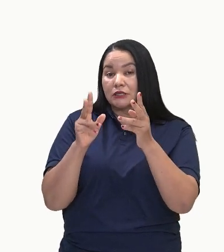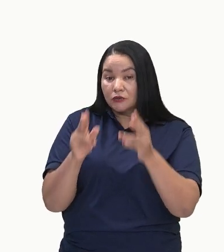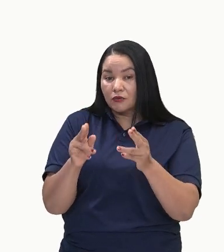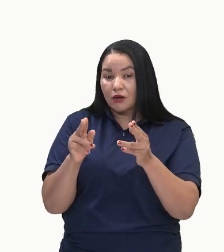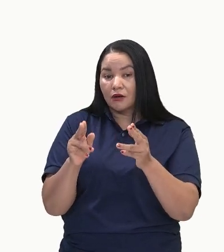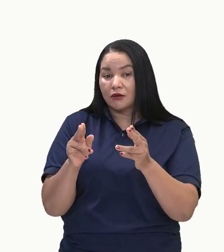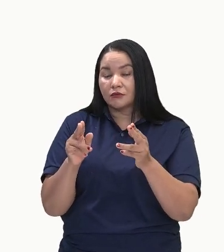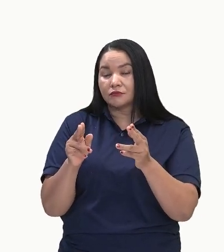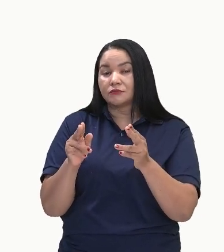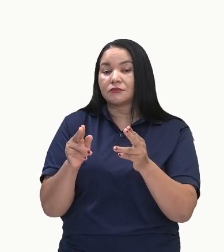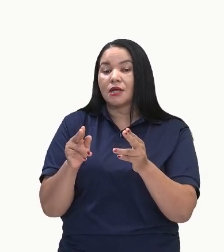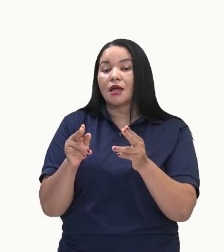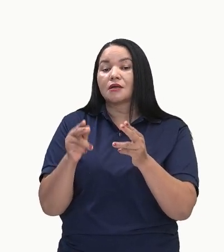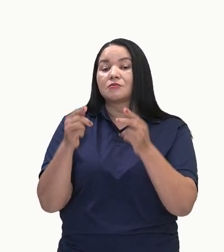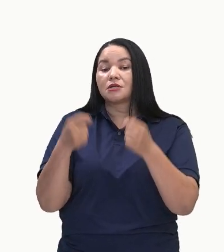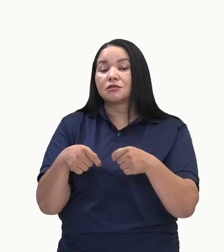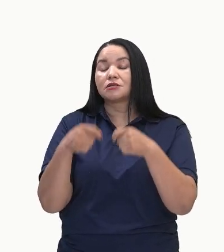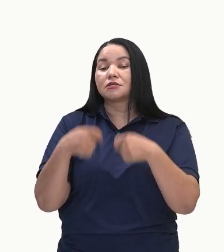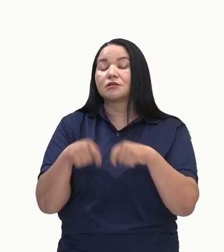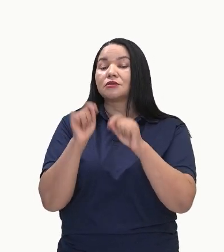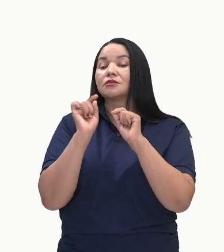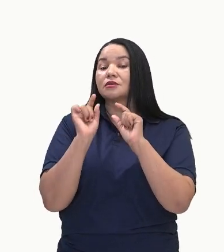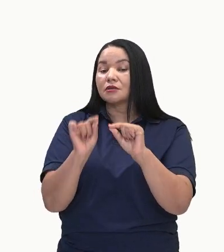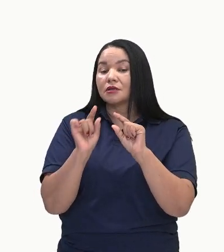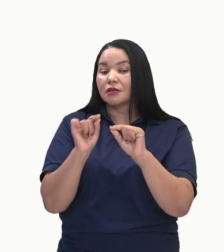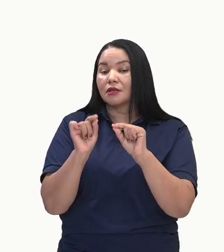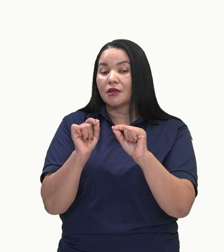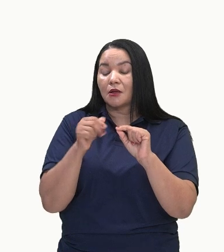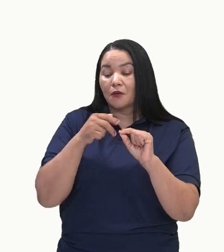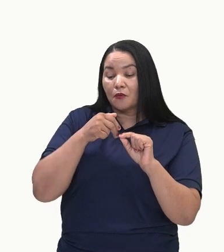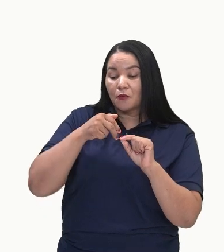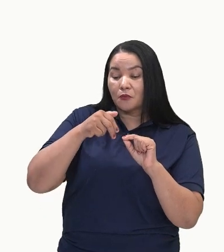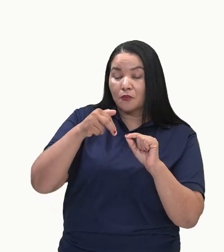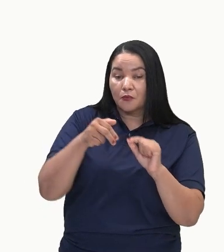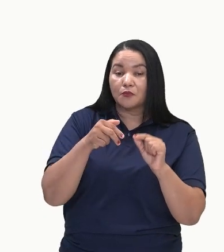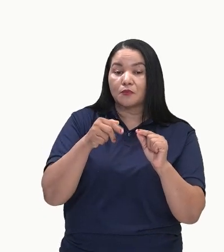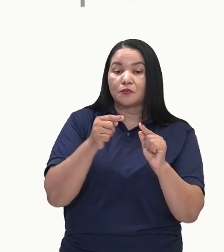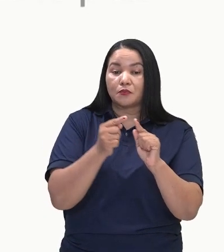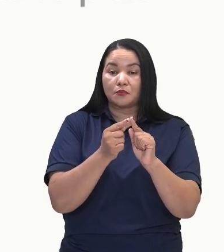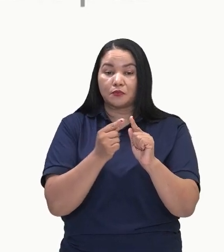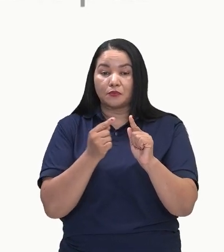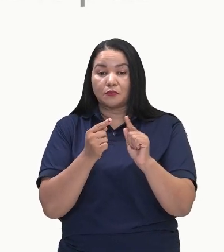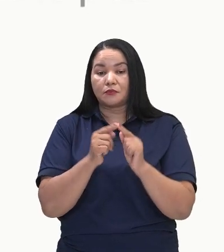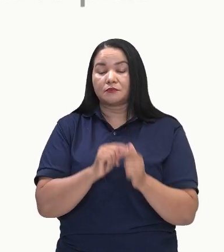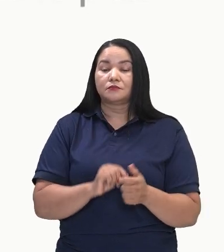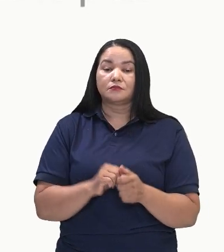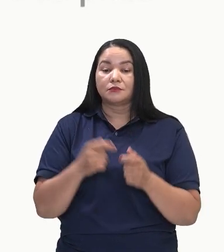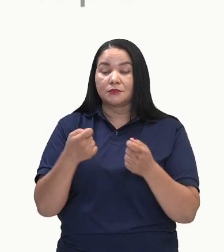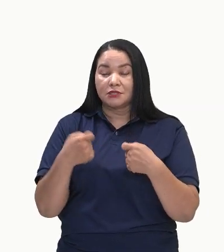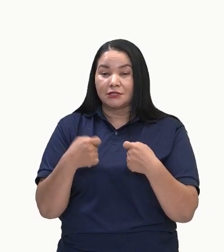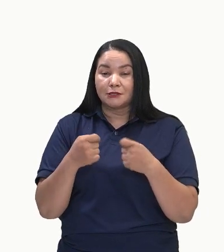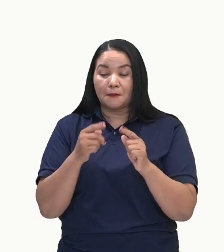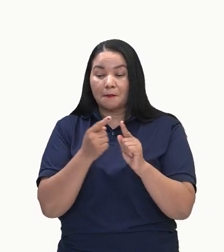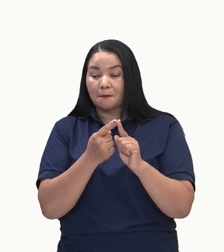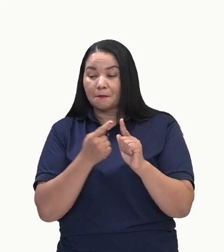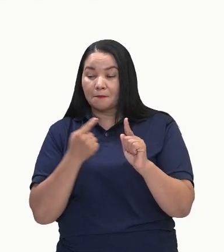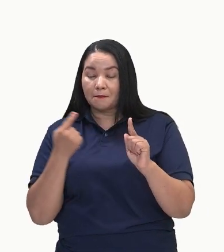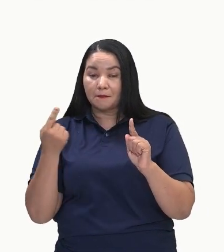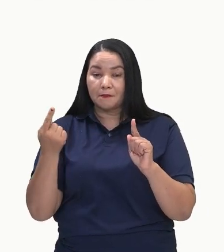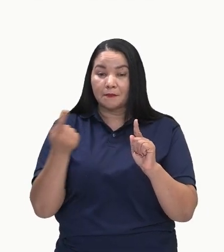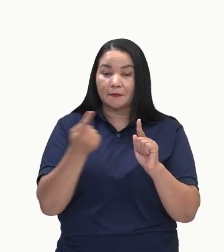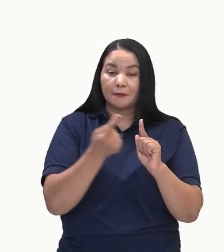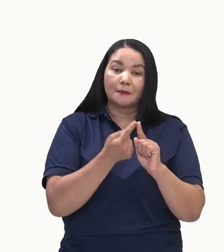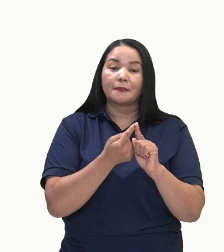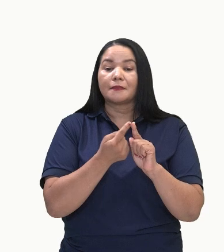atleta de fora, ele precisa caminhar ele precisa dar 7